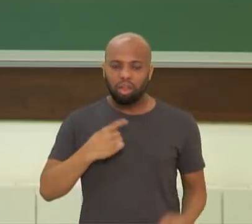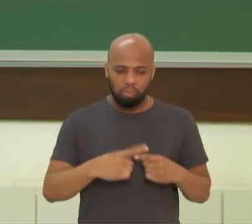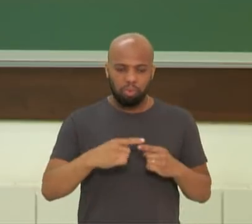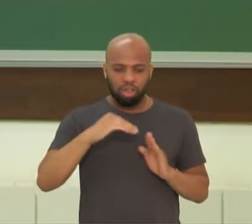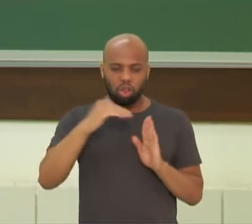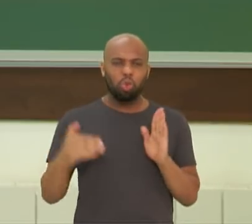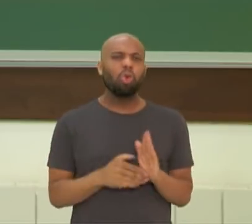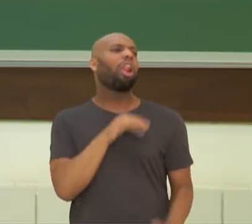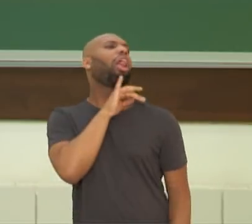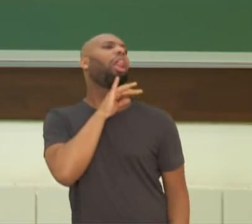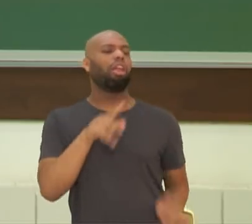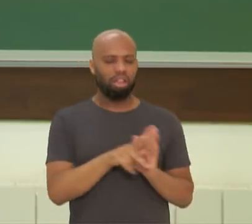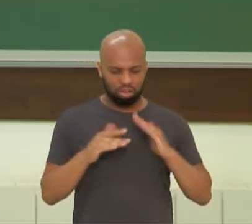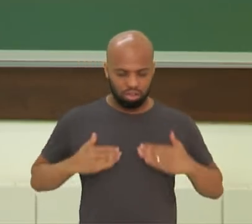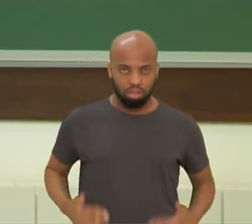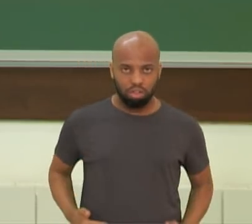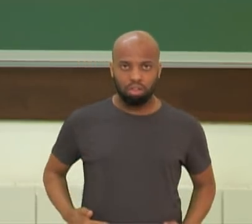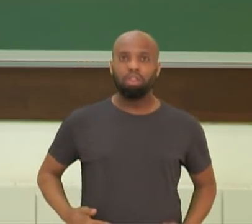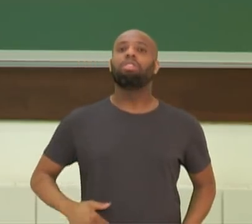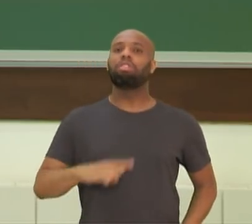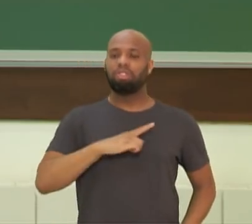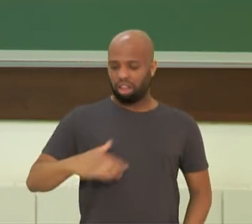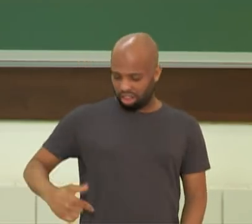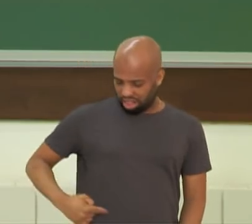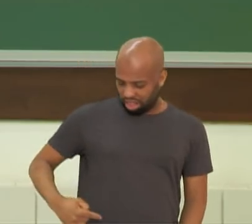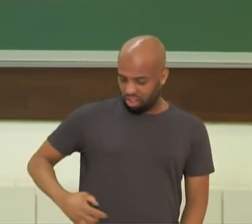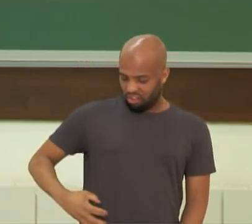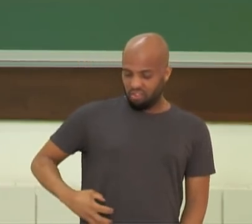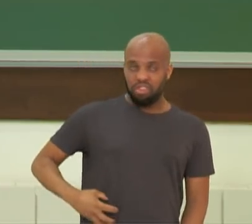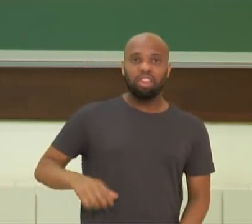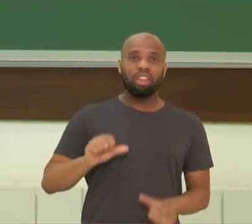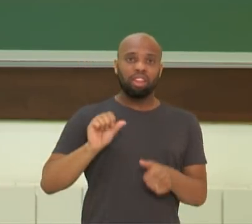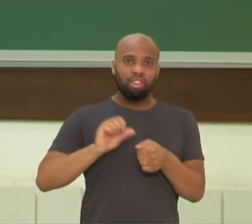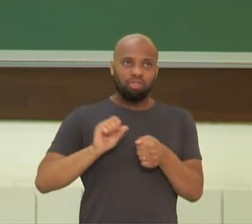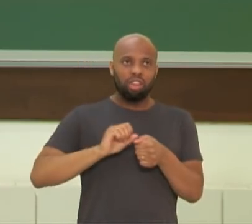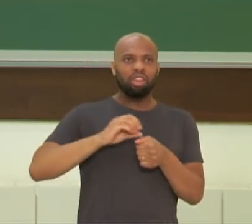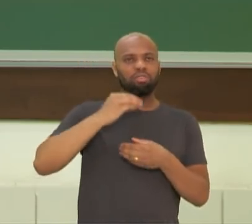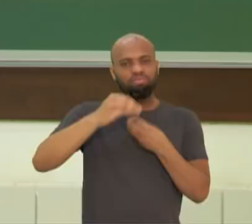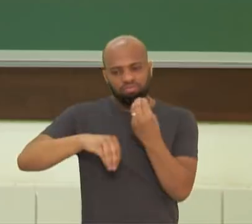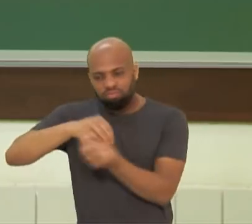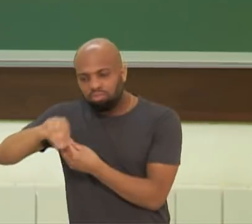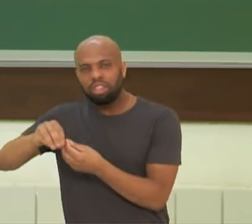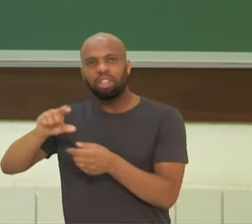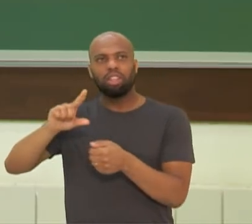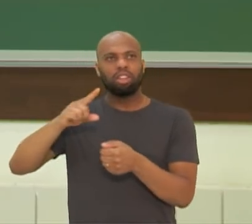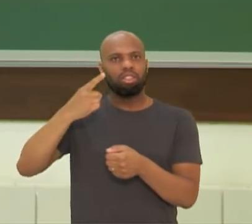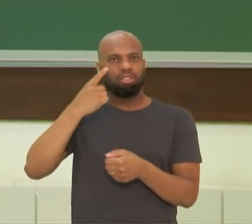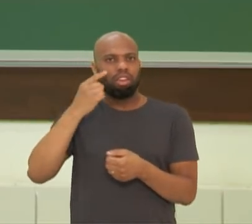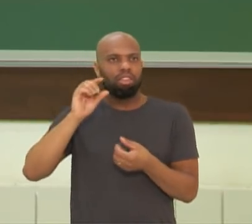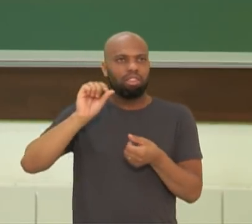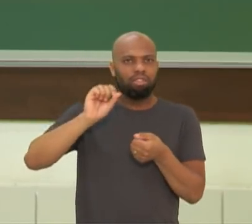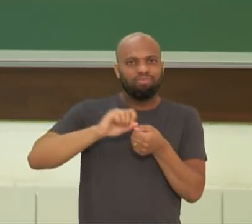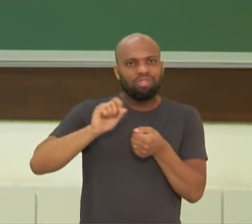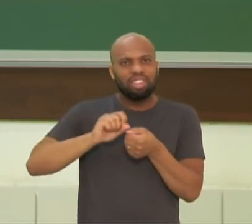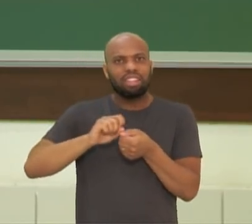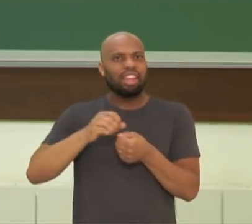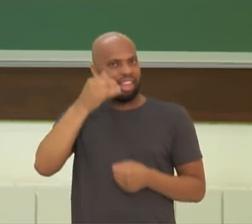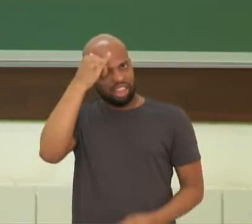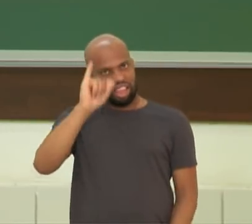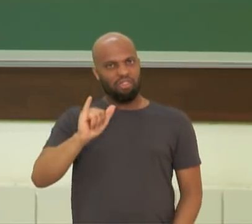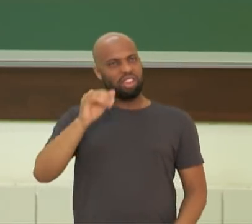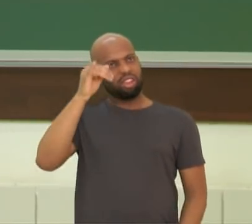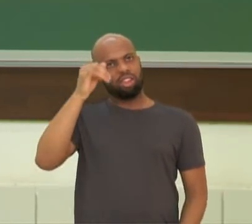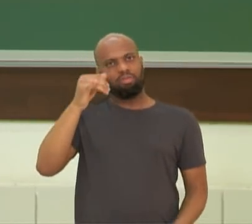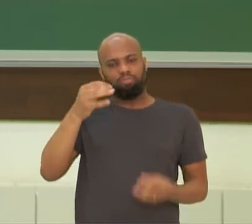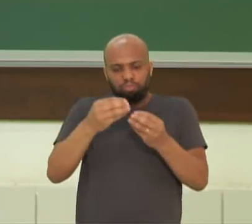aquilo que é ruim para o nosso organismo, o fígado vai tentar converter, deixar com que aquilo não seja prejudicial para o